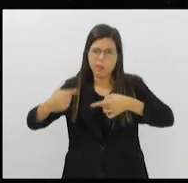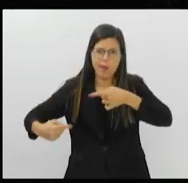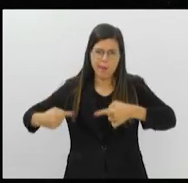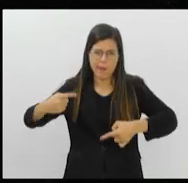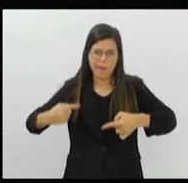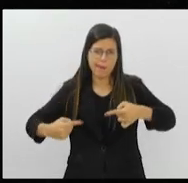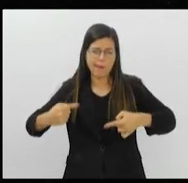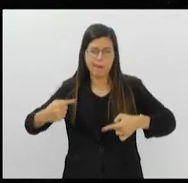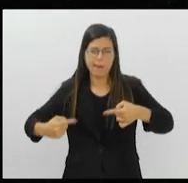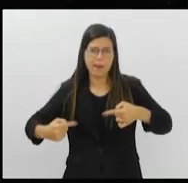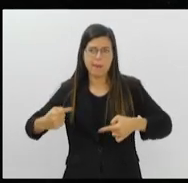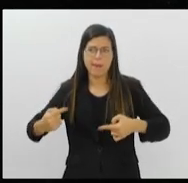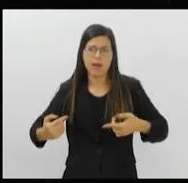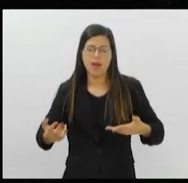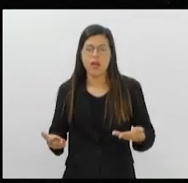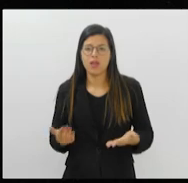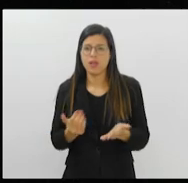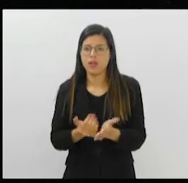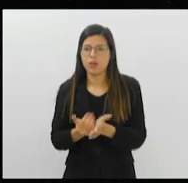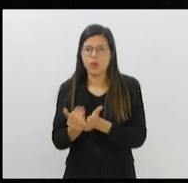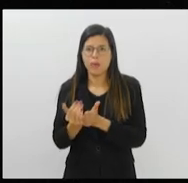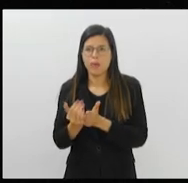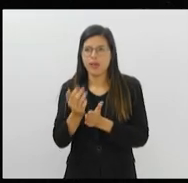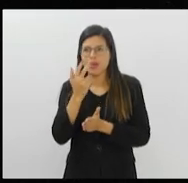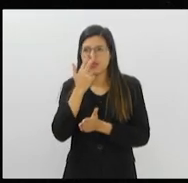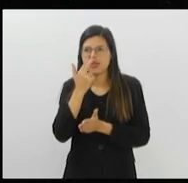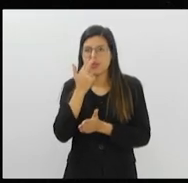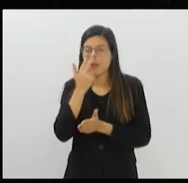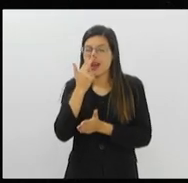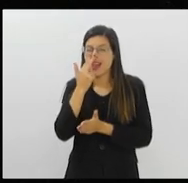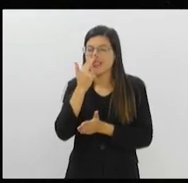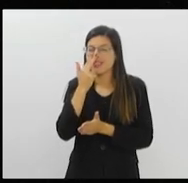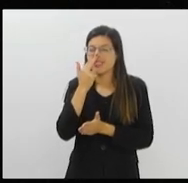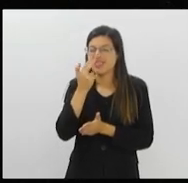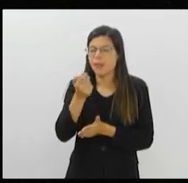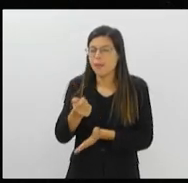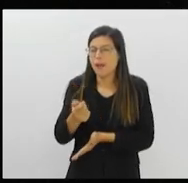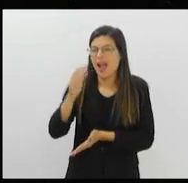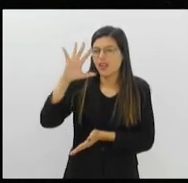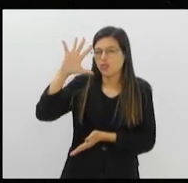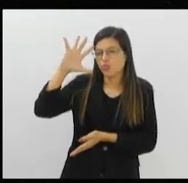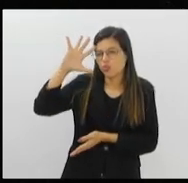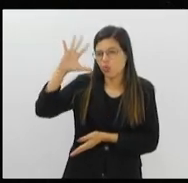e começa a descortinar uma luz no fundo do túnel.